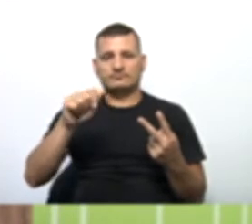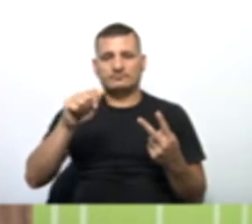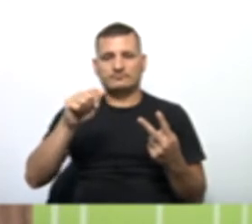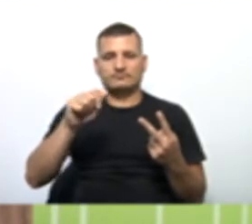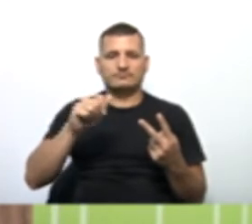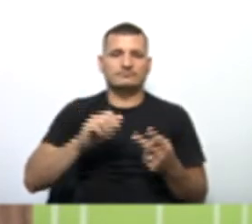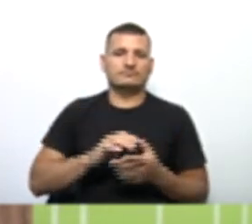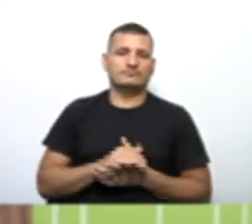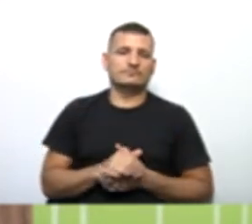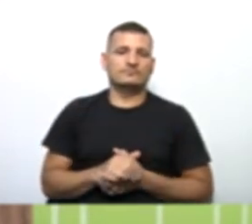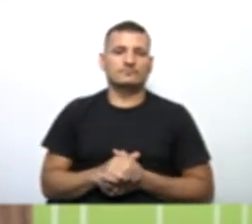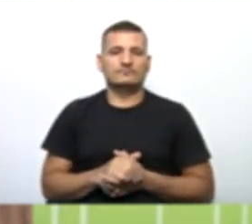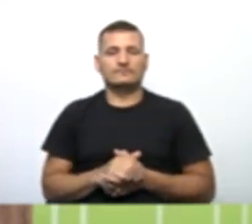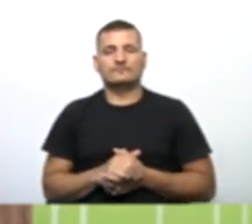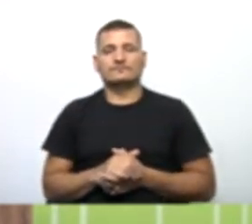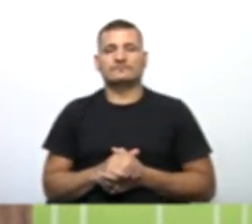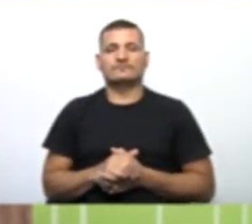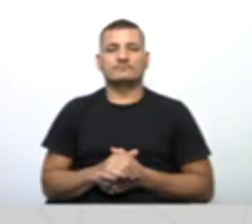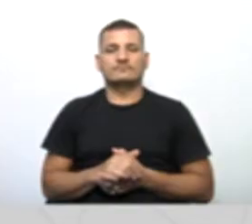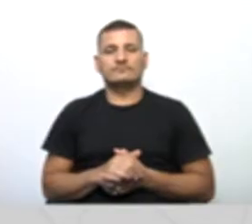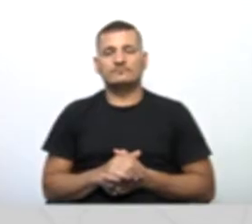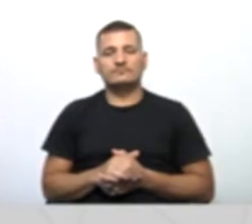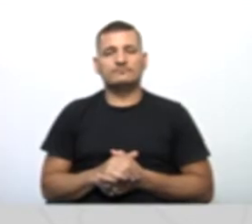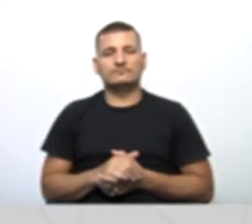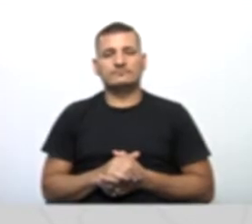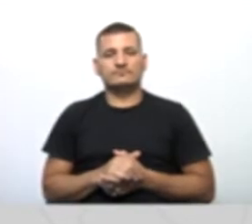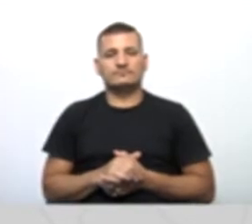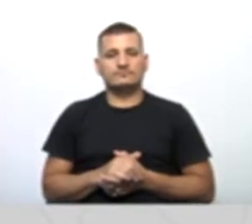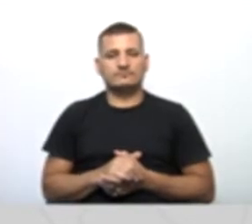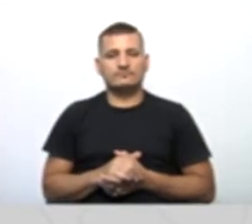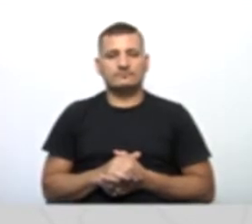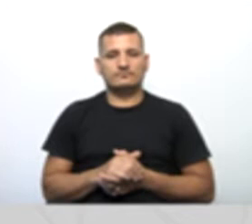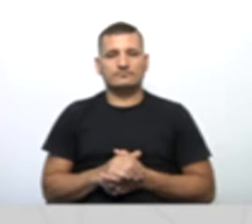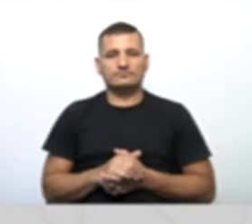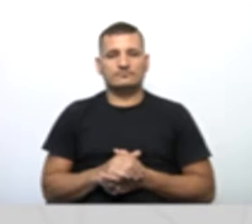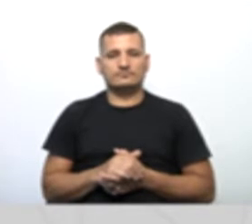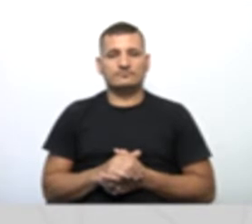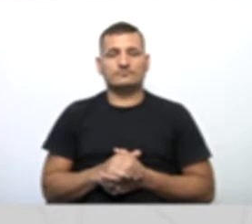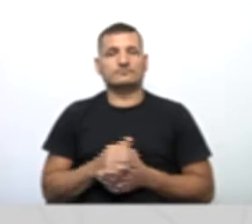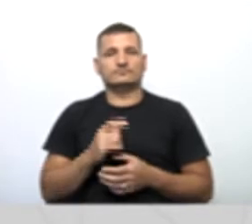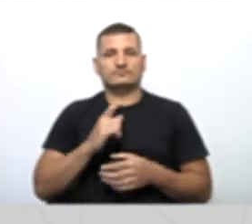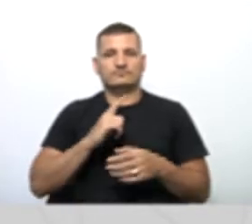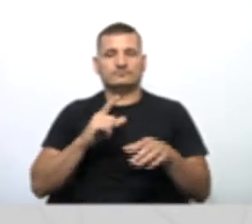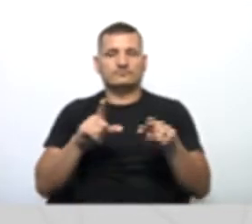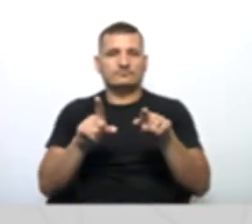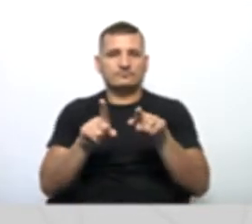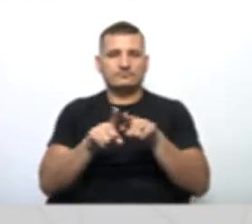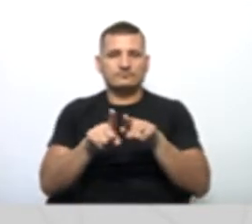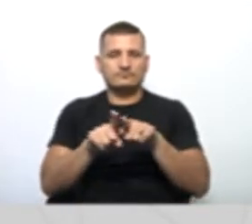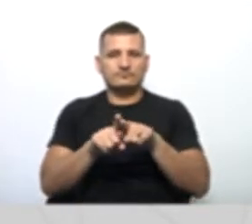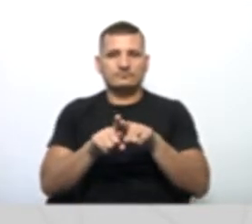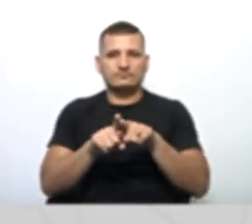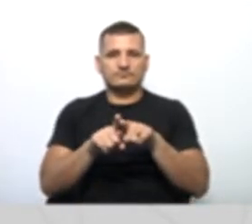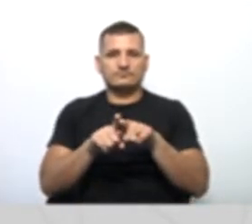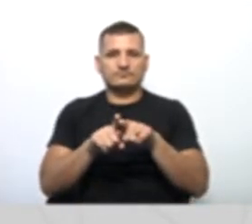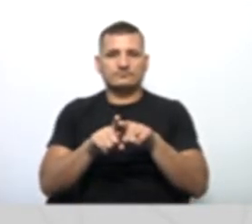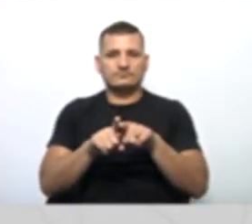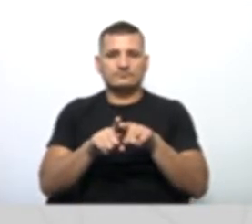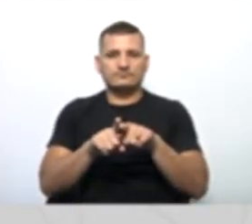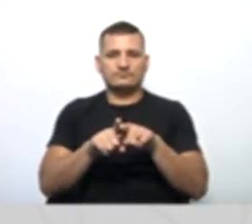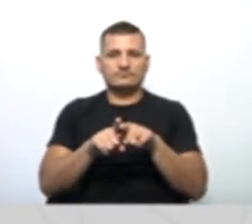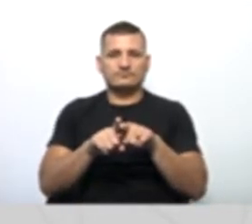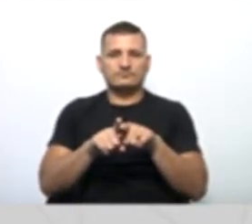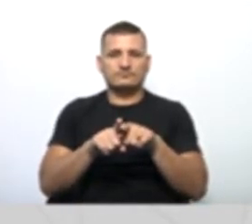ok? Para essas chaves, nós temos também, nos contextos de criptografia,